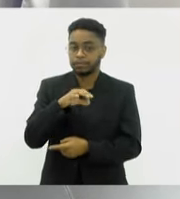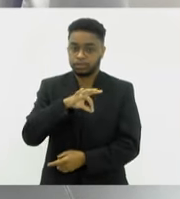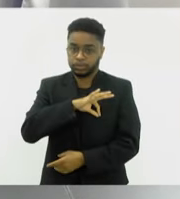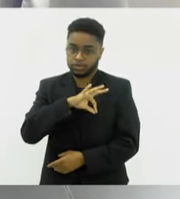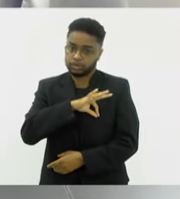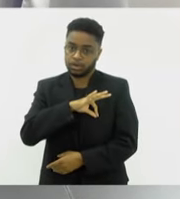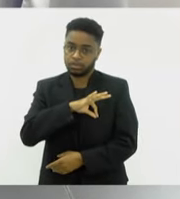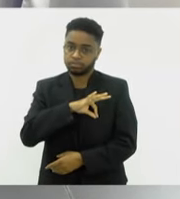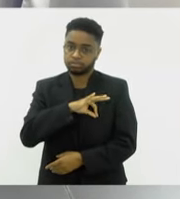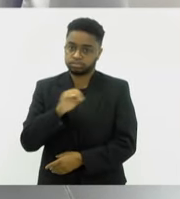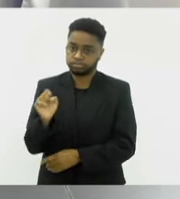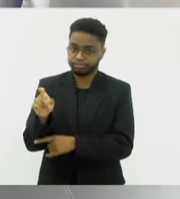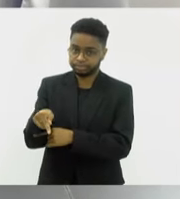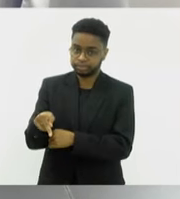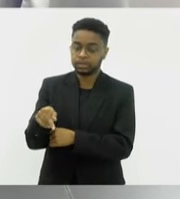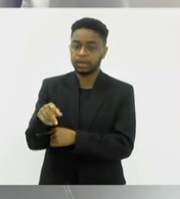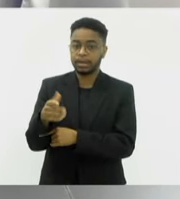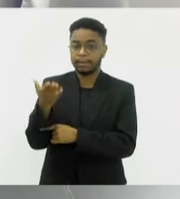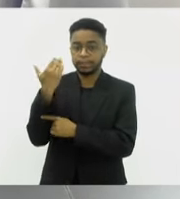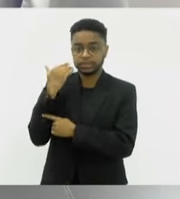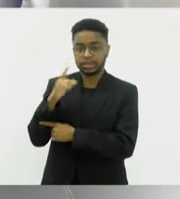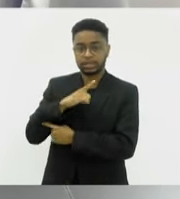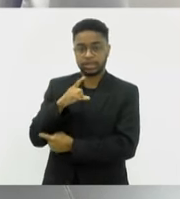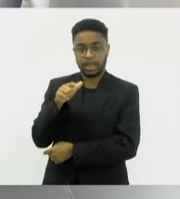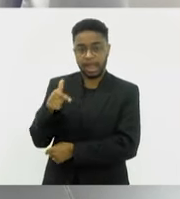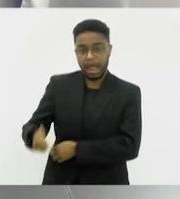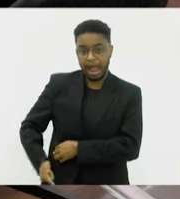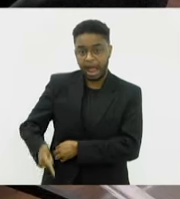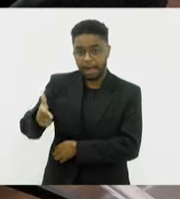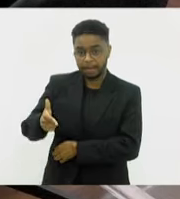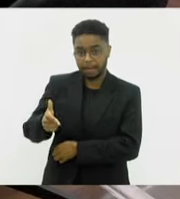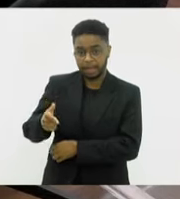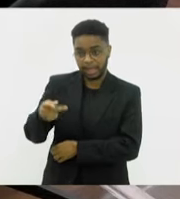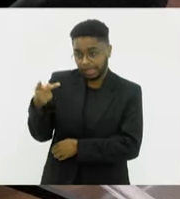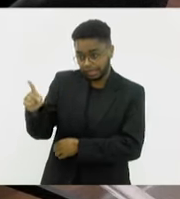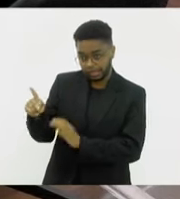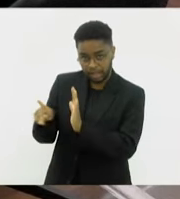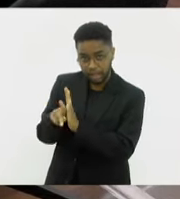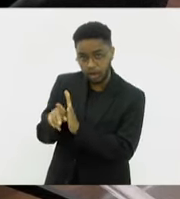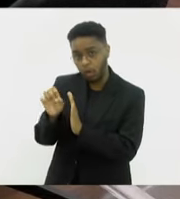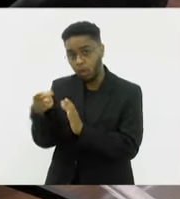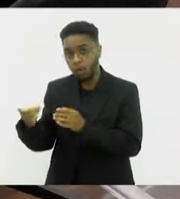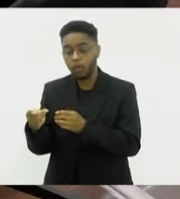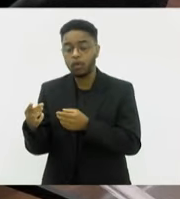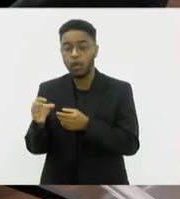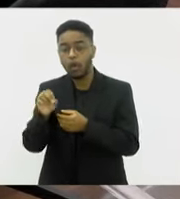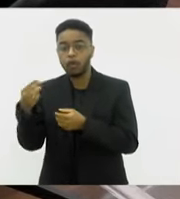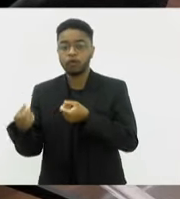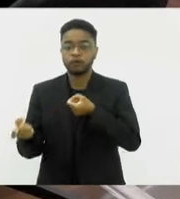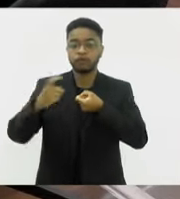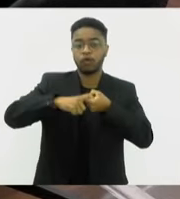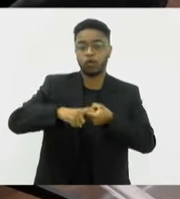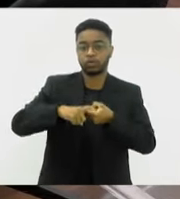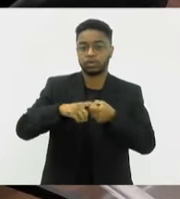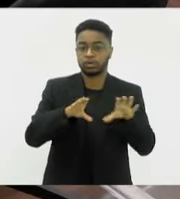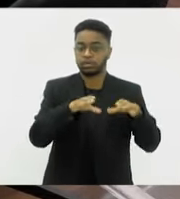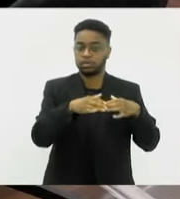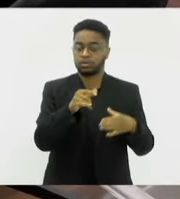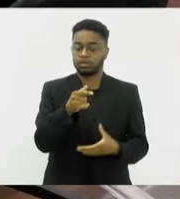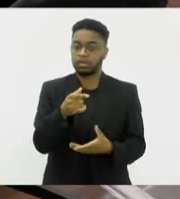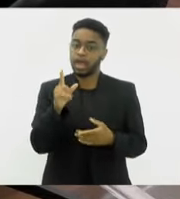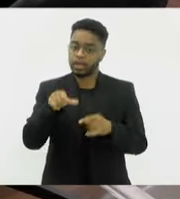reserva, a arma que ele dispunha fica com ele ou não fica com ele? Não, volta para o acervo da força? É nesse sentido a